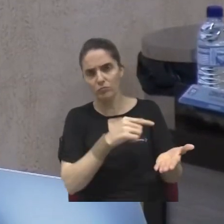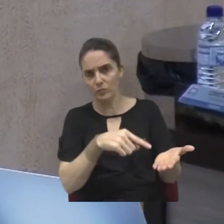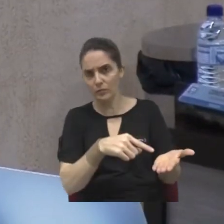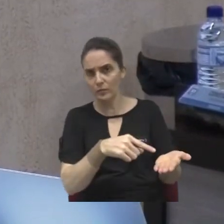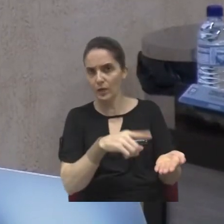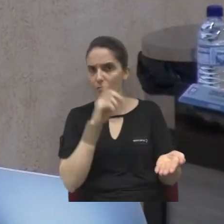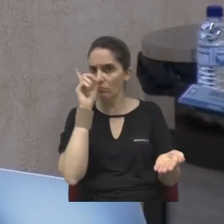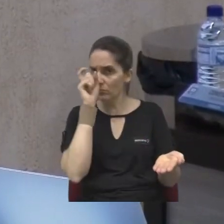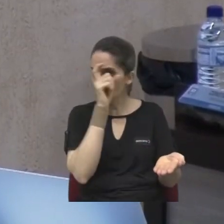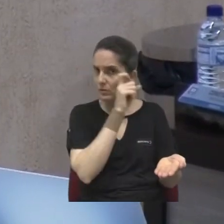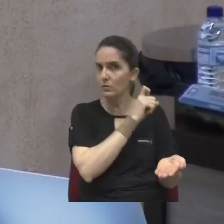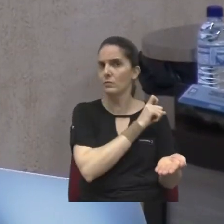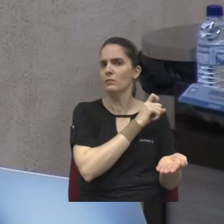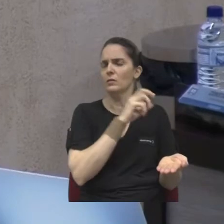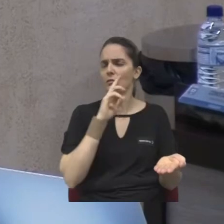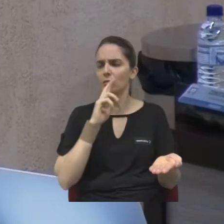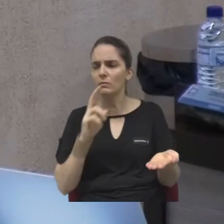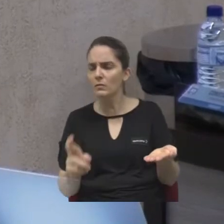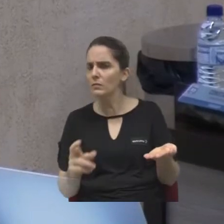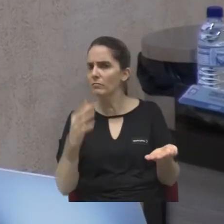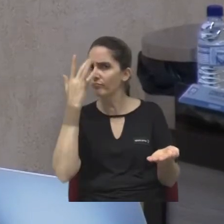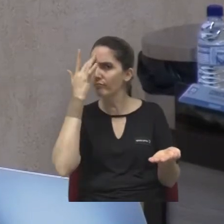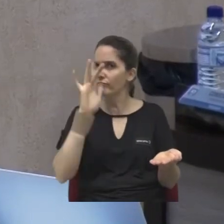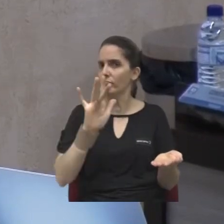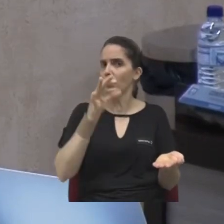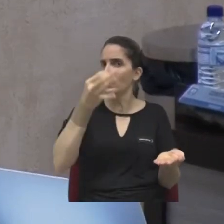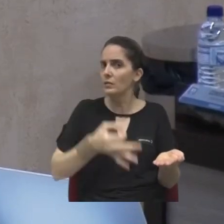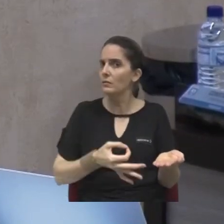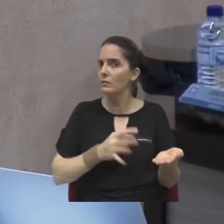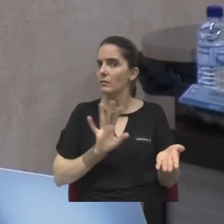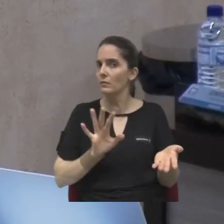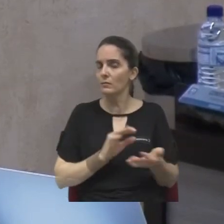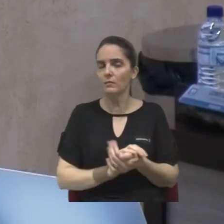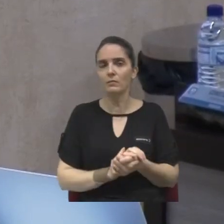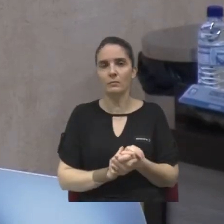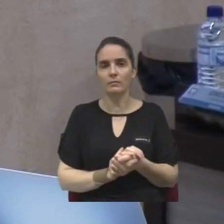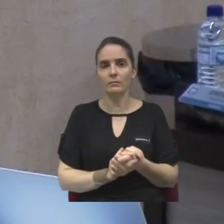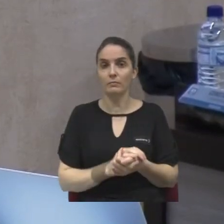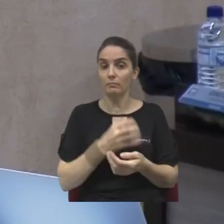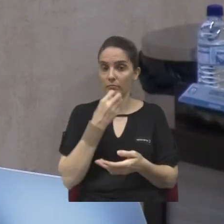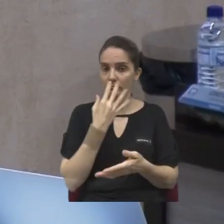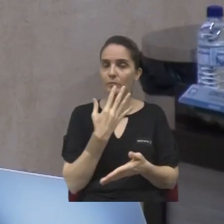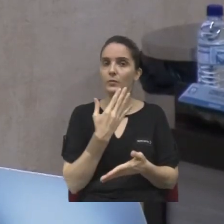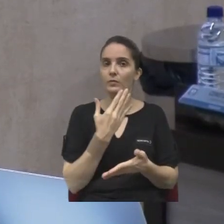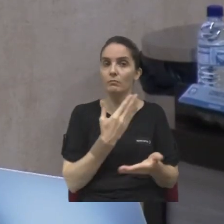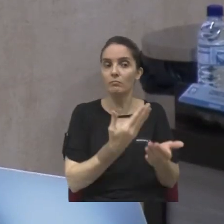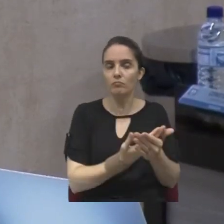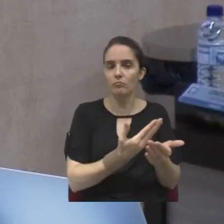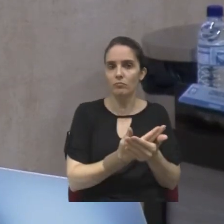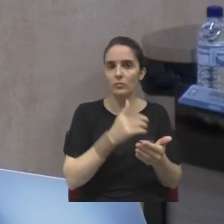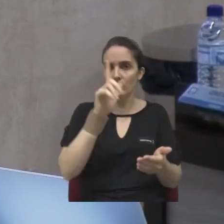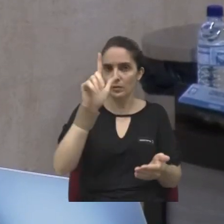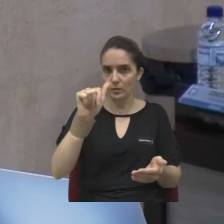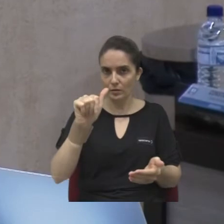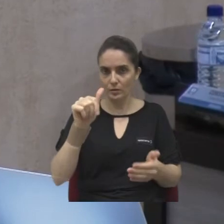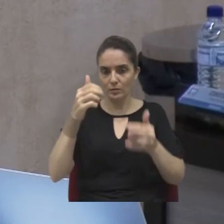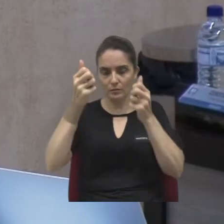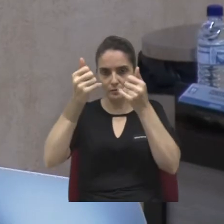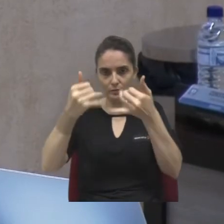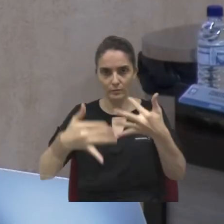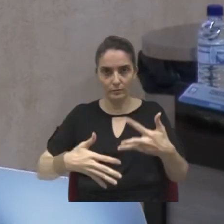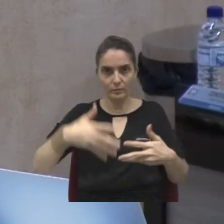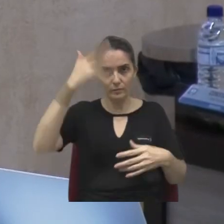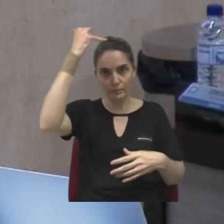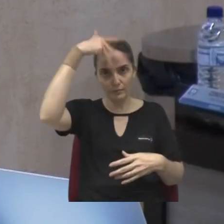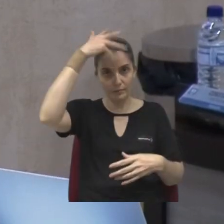de responder às medidas. Que bom que ele estudou bastante depois para explicar para a senhora, vereadora Érica Tanque, mas no primeiro